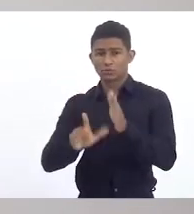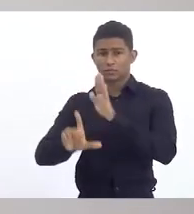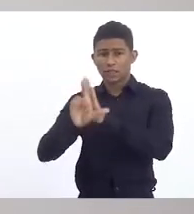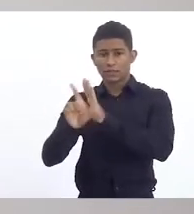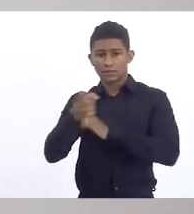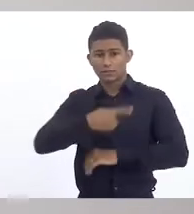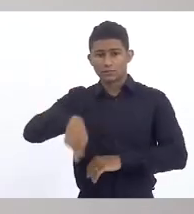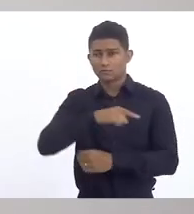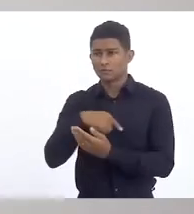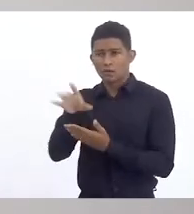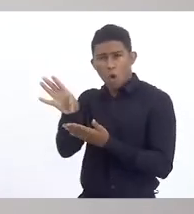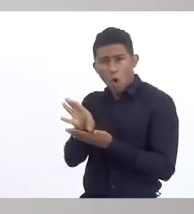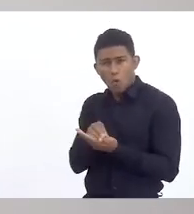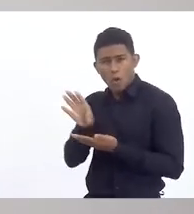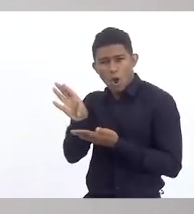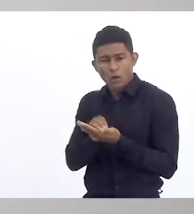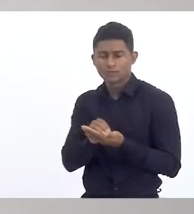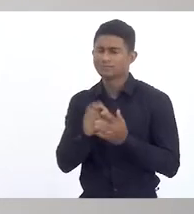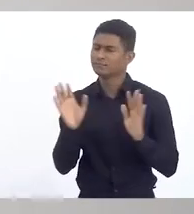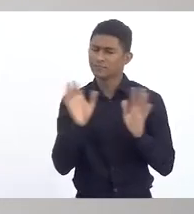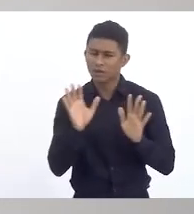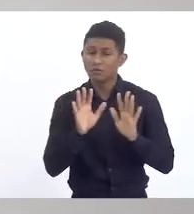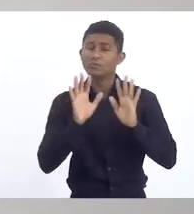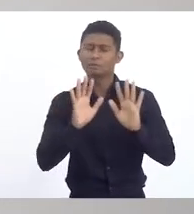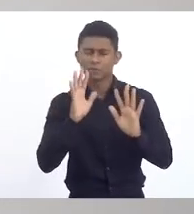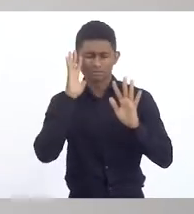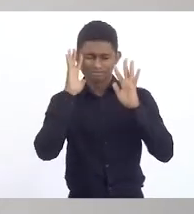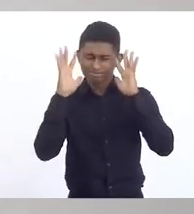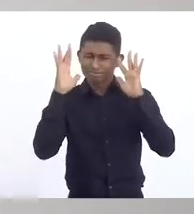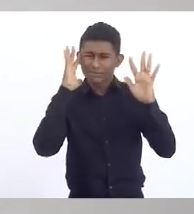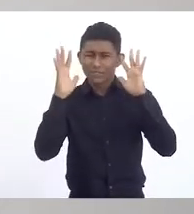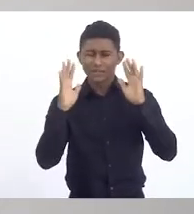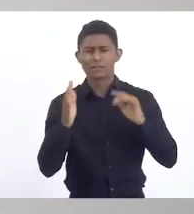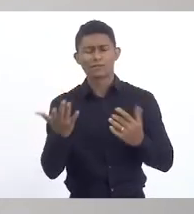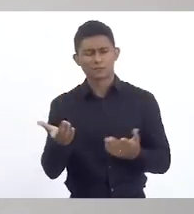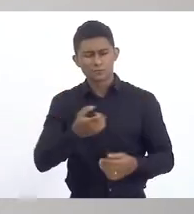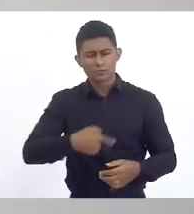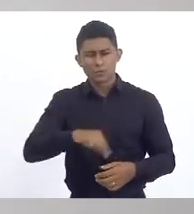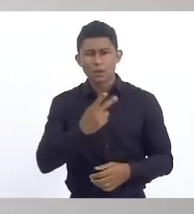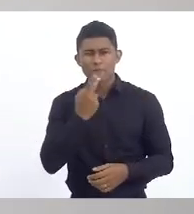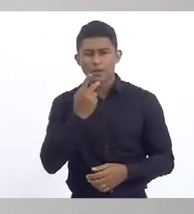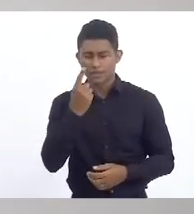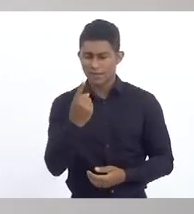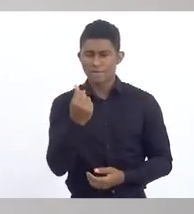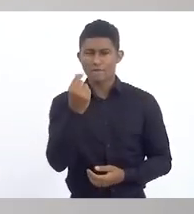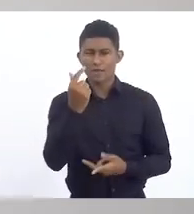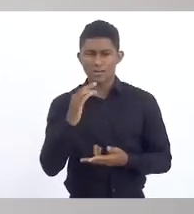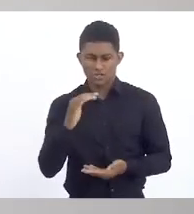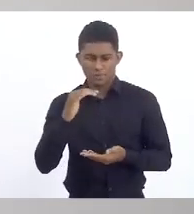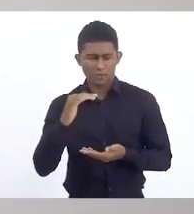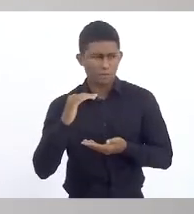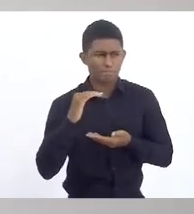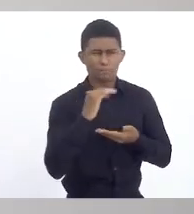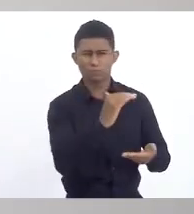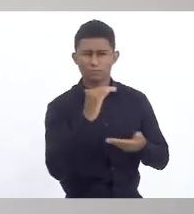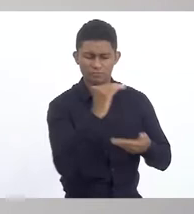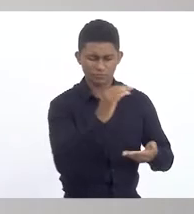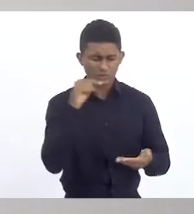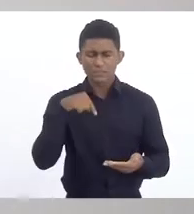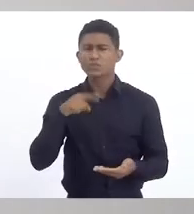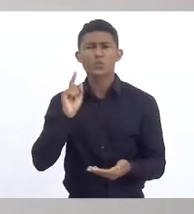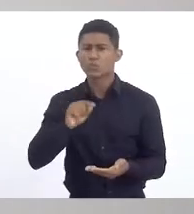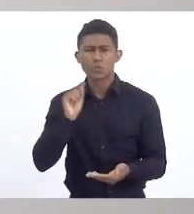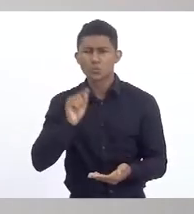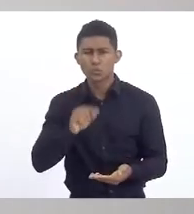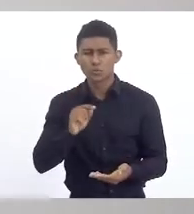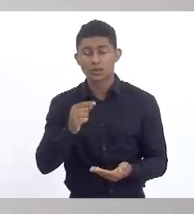mas pensar um pouco melhor o que a gente está chamando aqui de investimentos que promovam a inovação, né? E destacam as áreas, mas eu